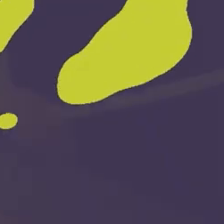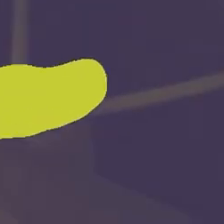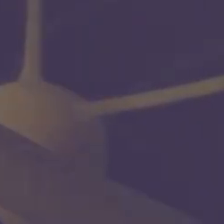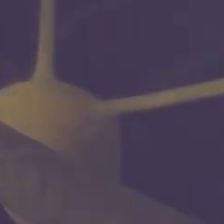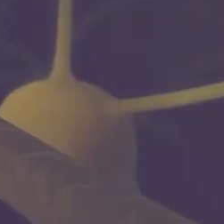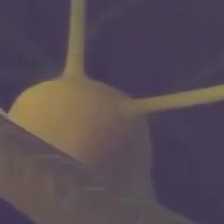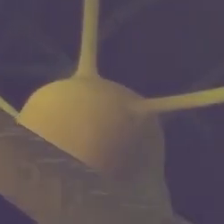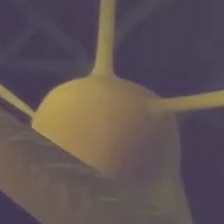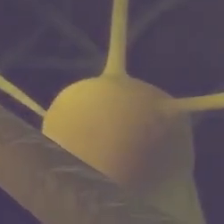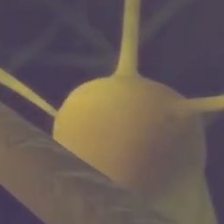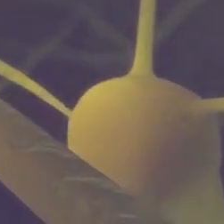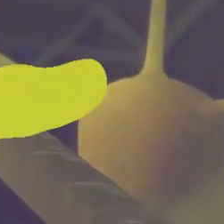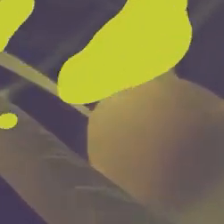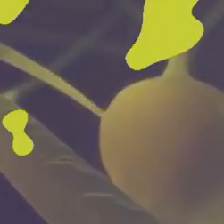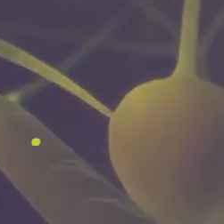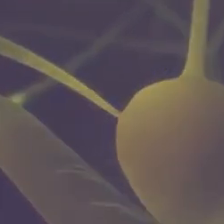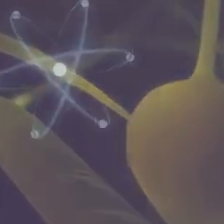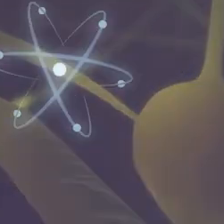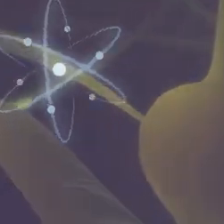Música